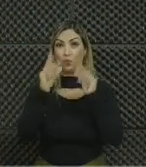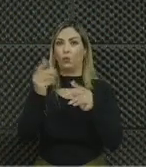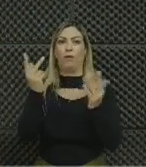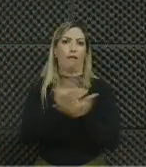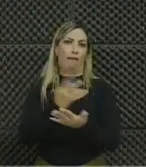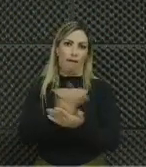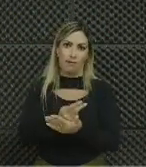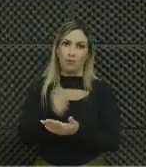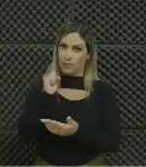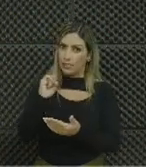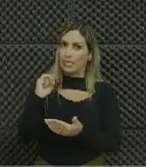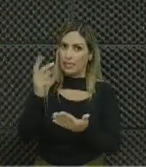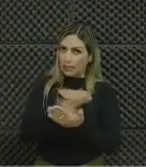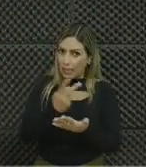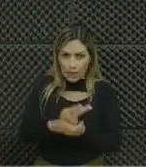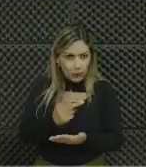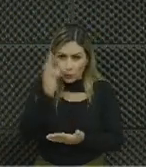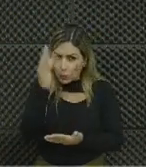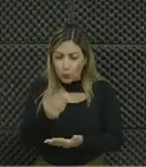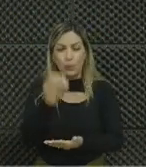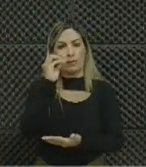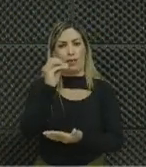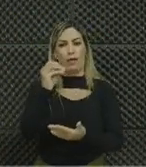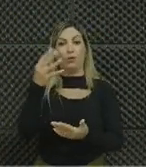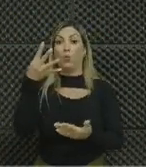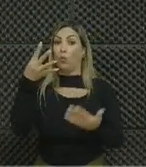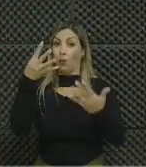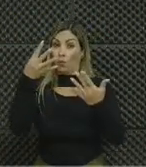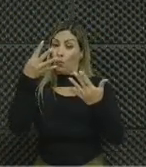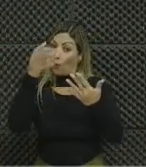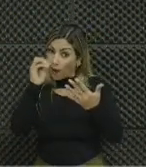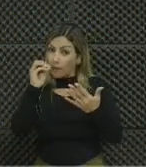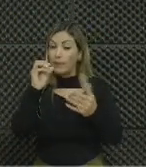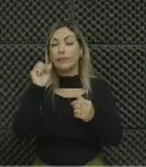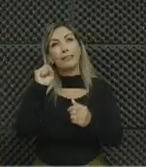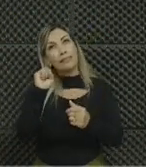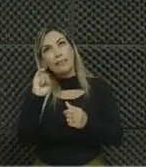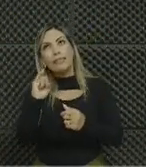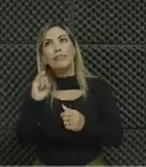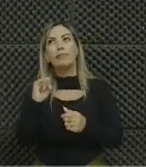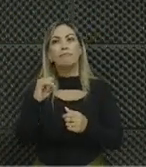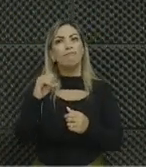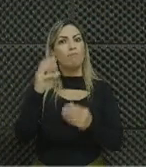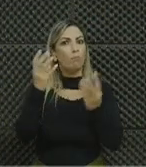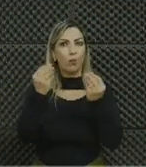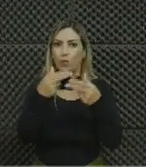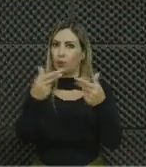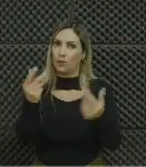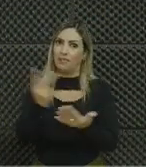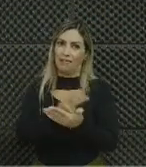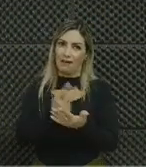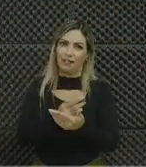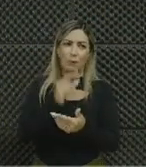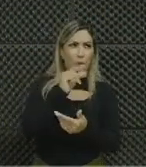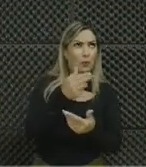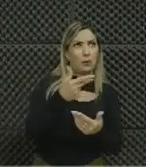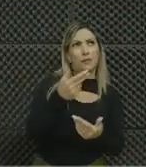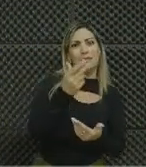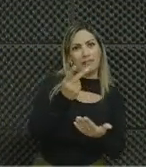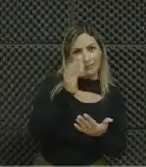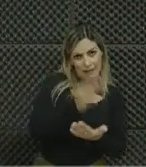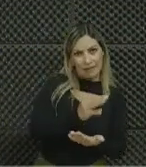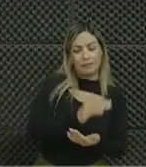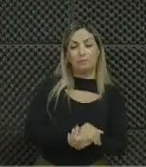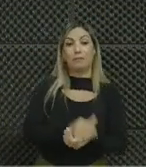nela. 40 é se você fez, né, muita coisa errada e pouca coisa certa. E aí vai.